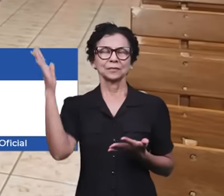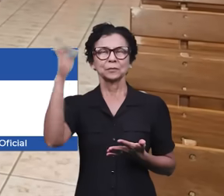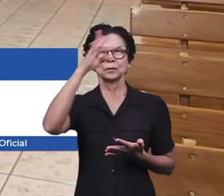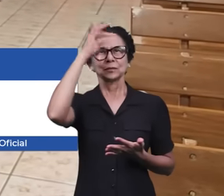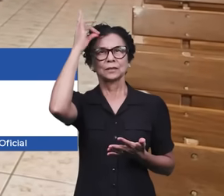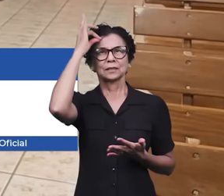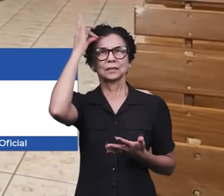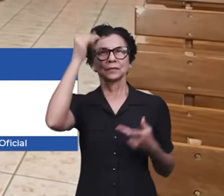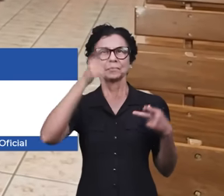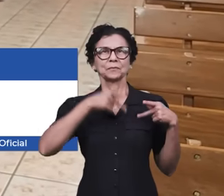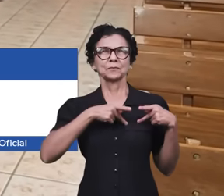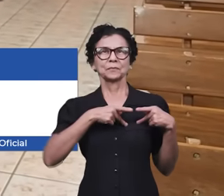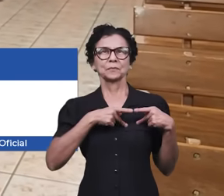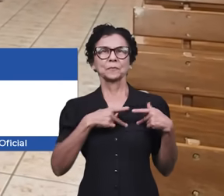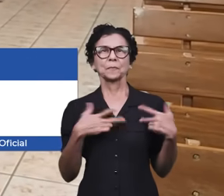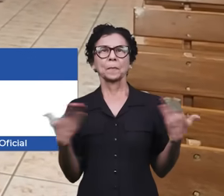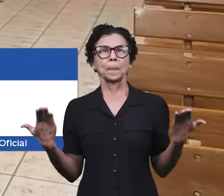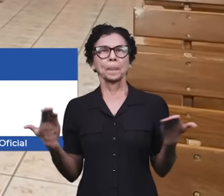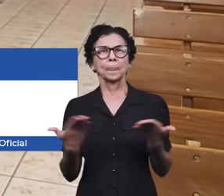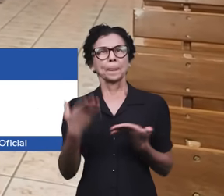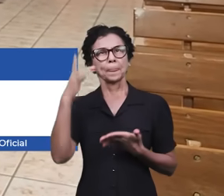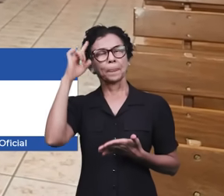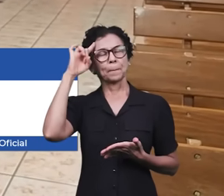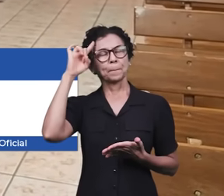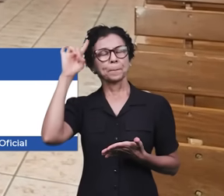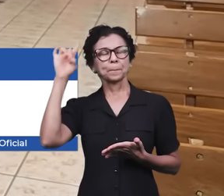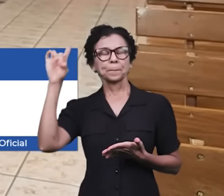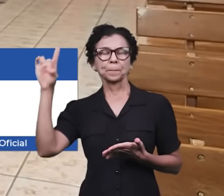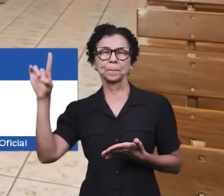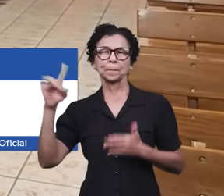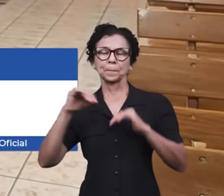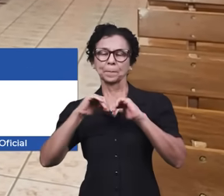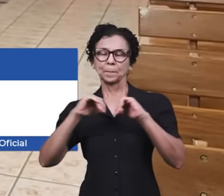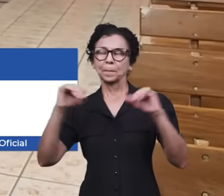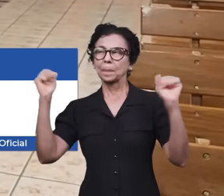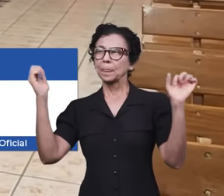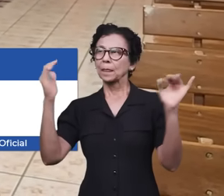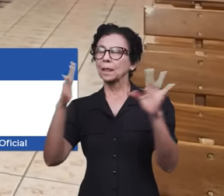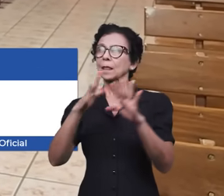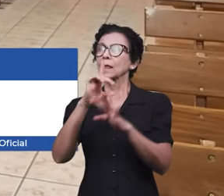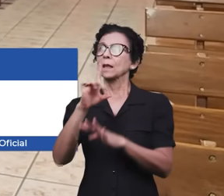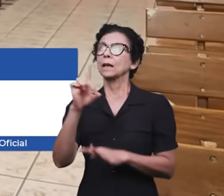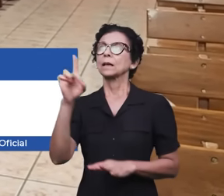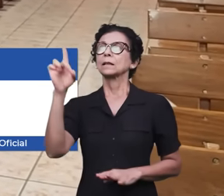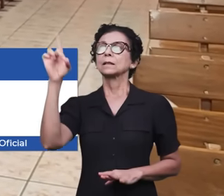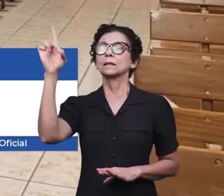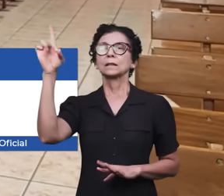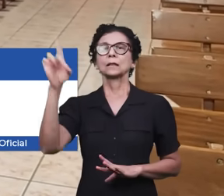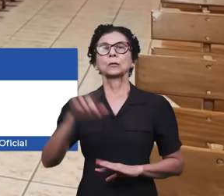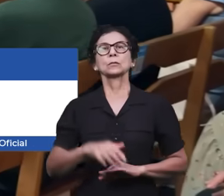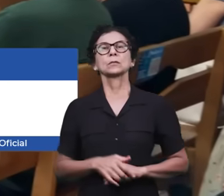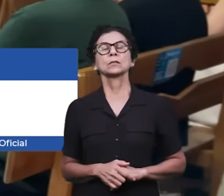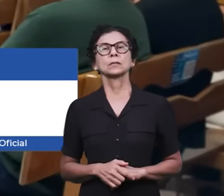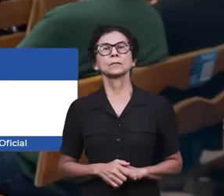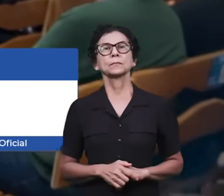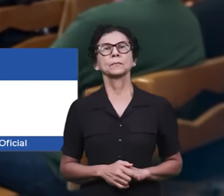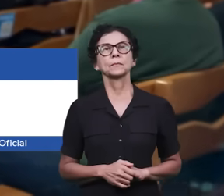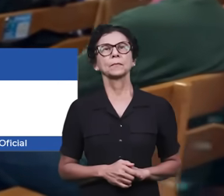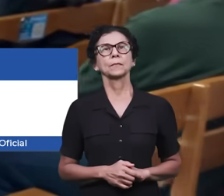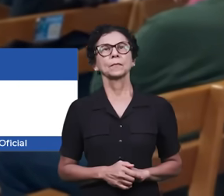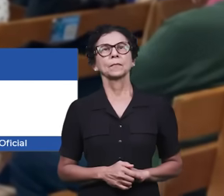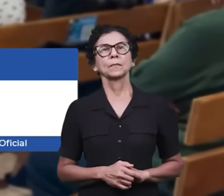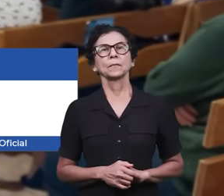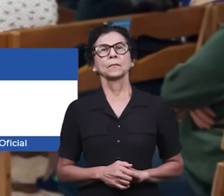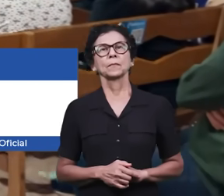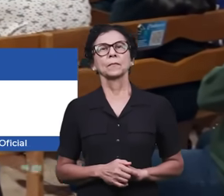Santo. Hoje é um dia de glorificação a Deus, pois acabamos aqui